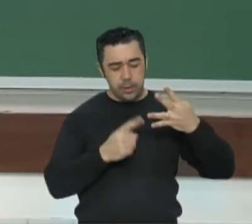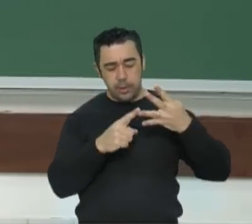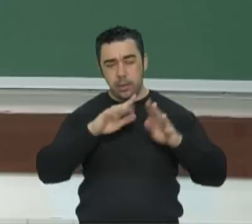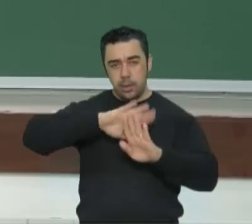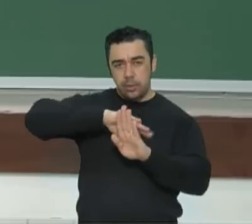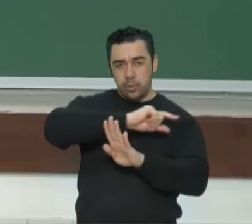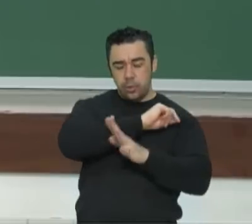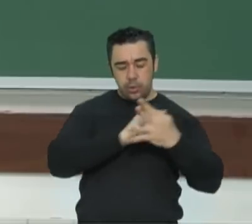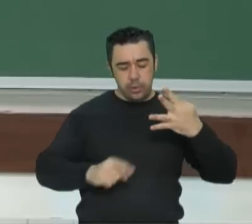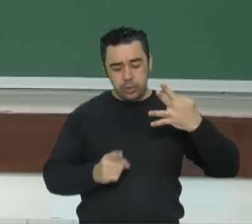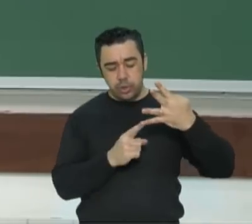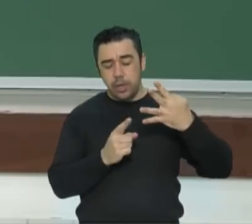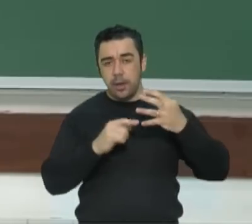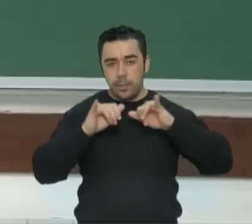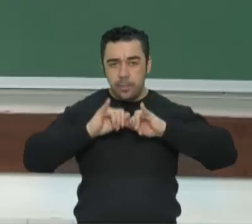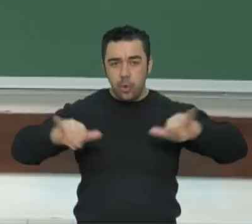e